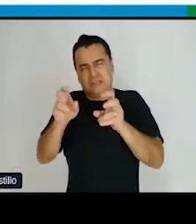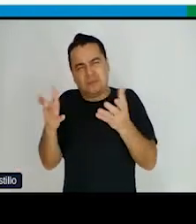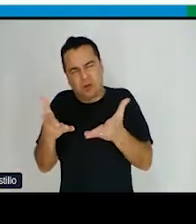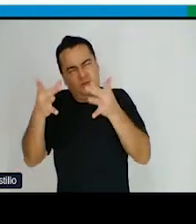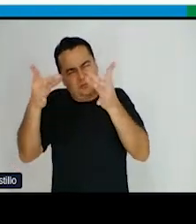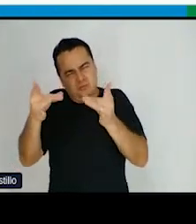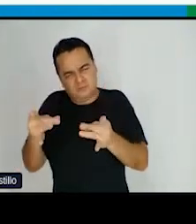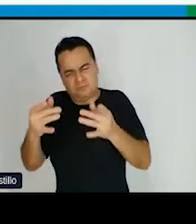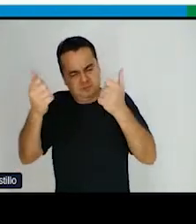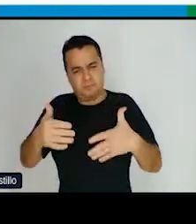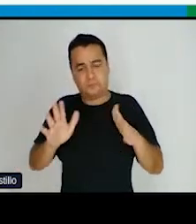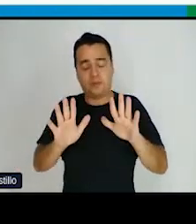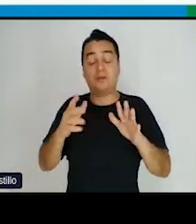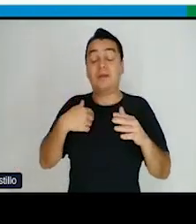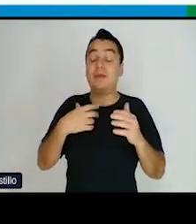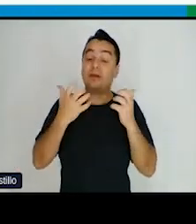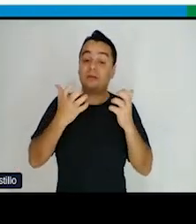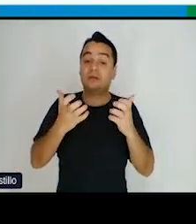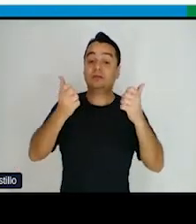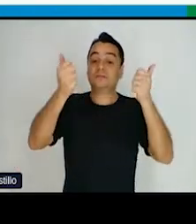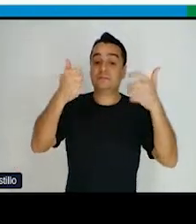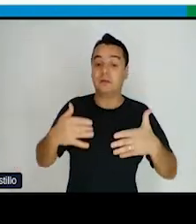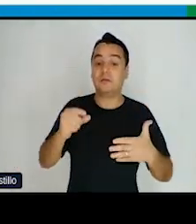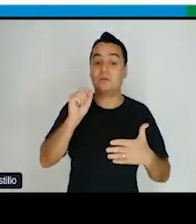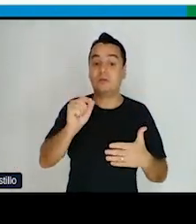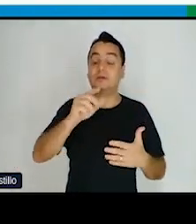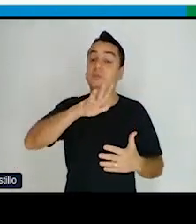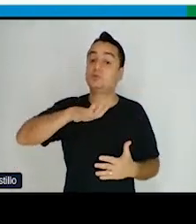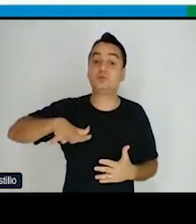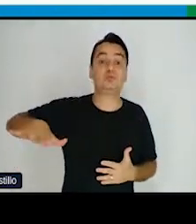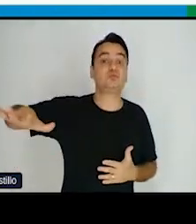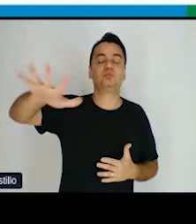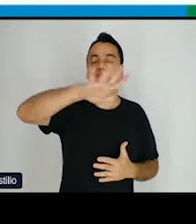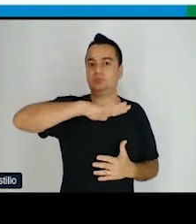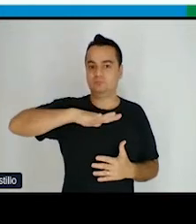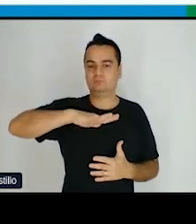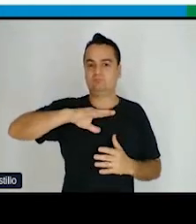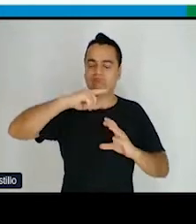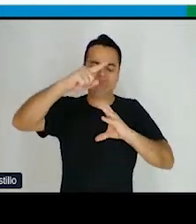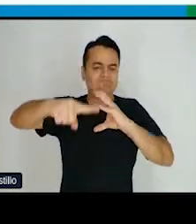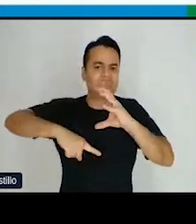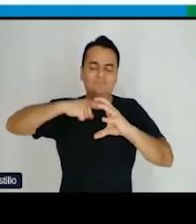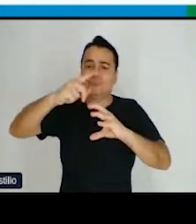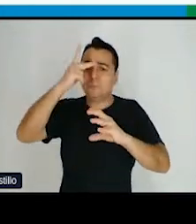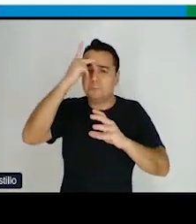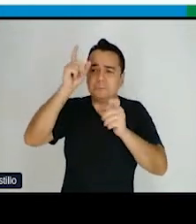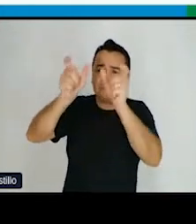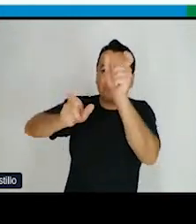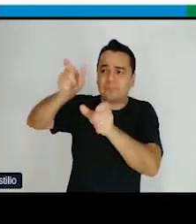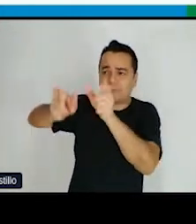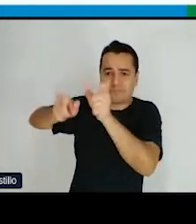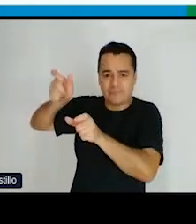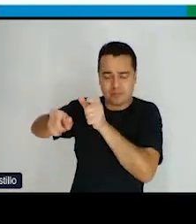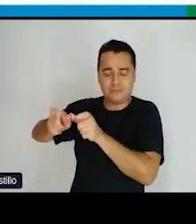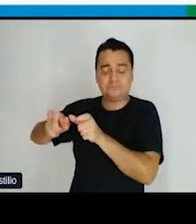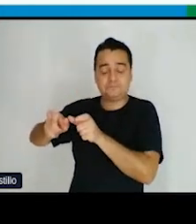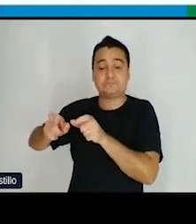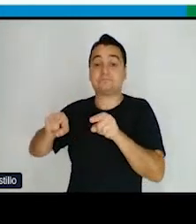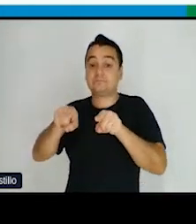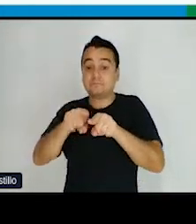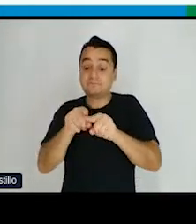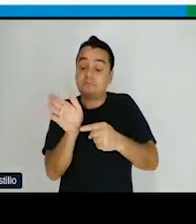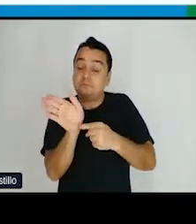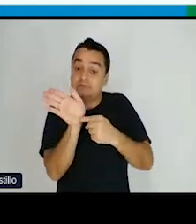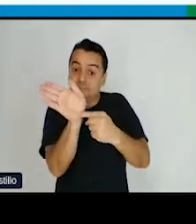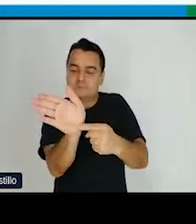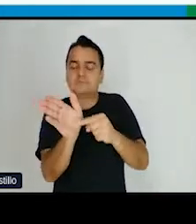mesmo é o desenho universal, né, aplicado às pessoas. E trazer aqui para a gente